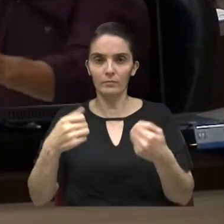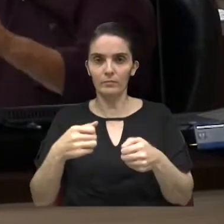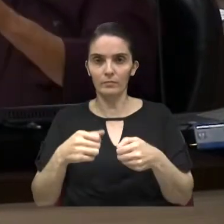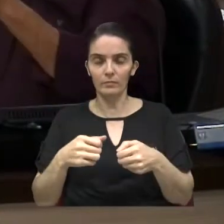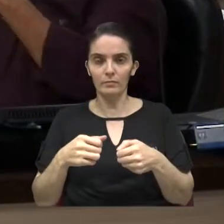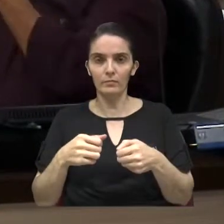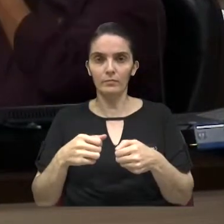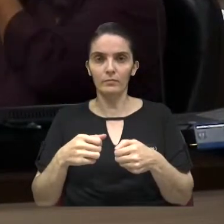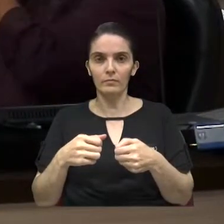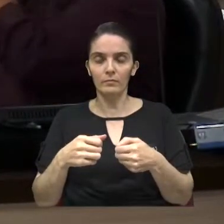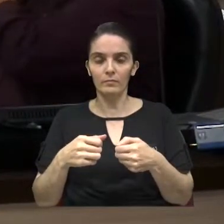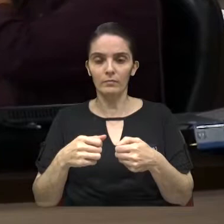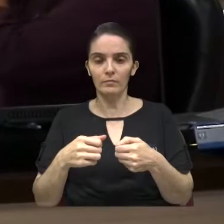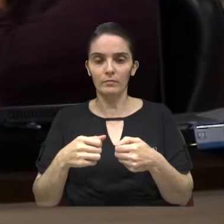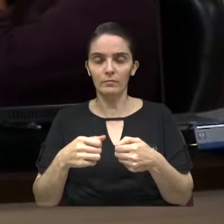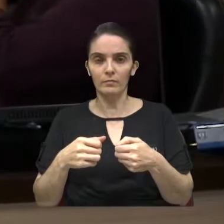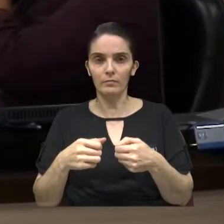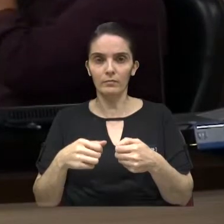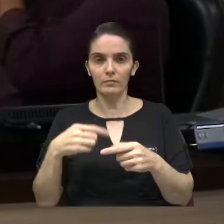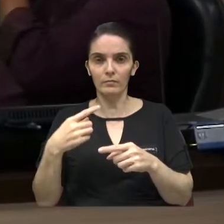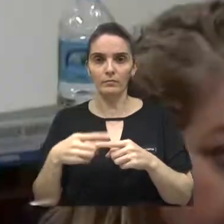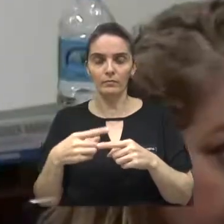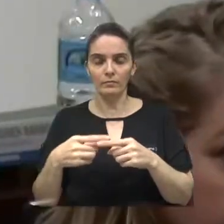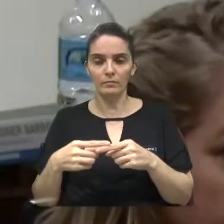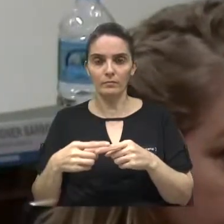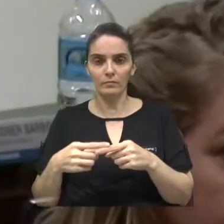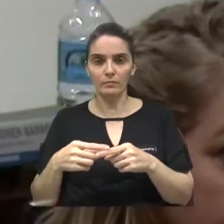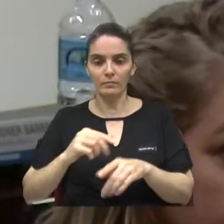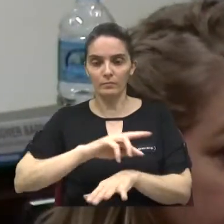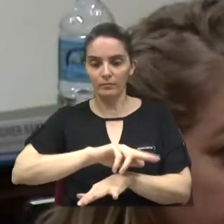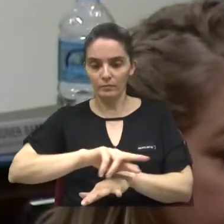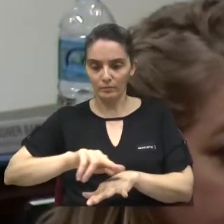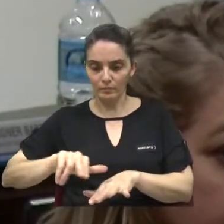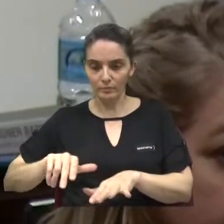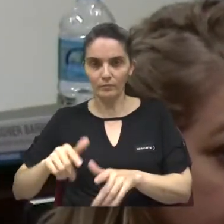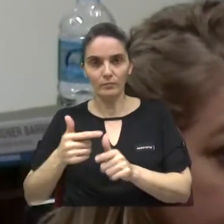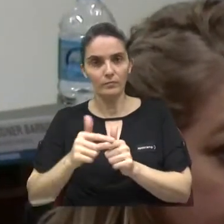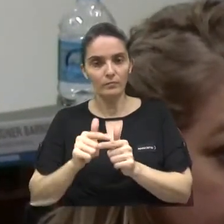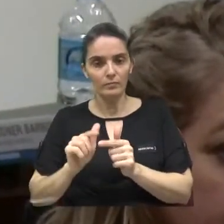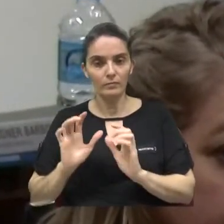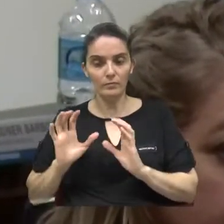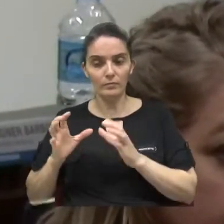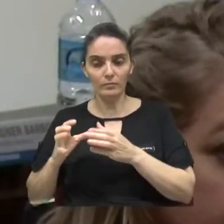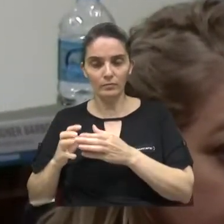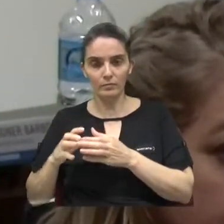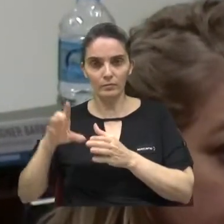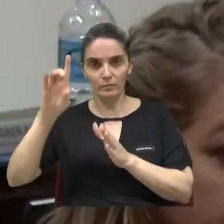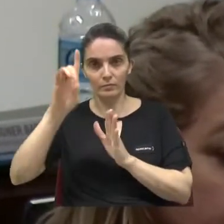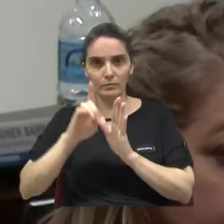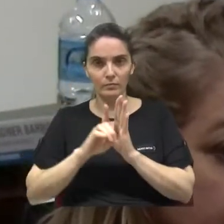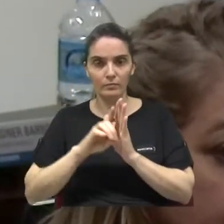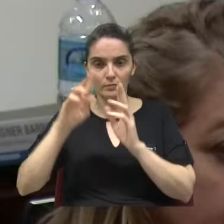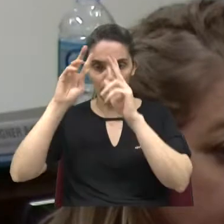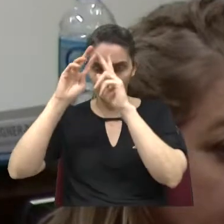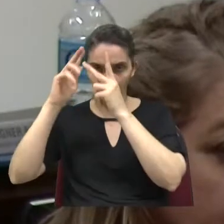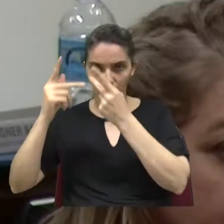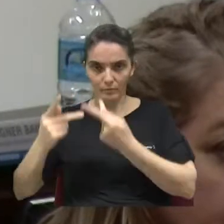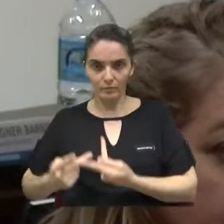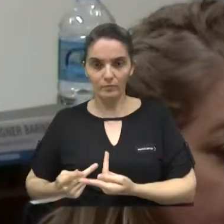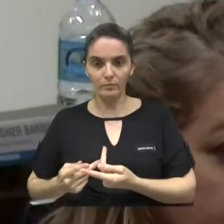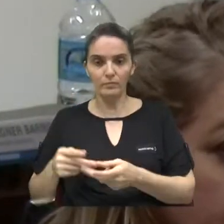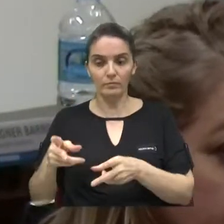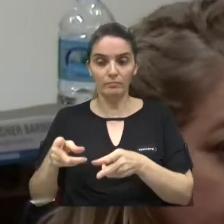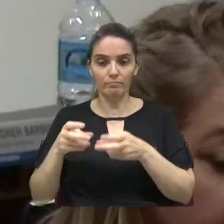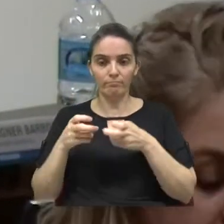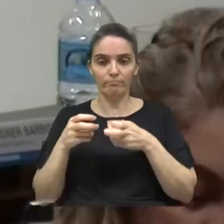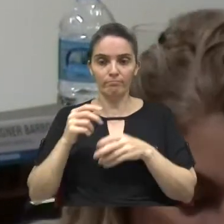diferente. É uma demanda que surgiu dentro da Comissão de Direitos Humanos, dentro de uma análise do